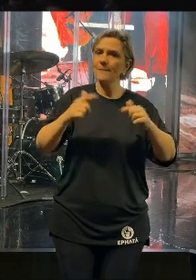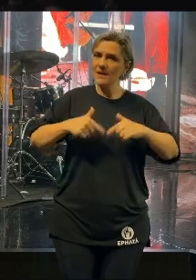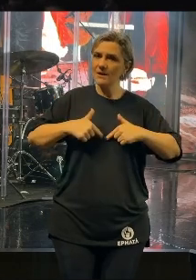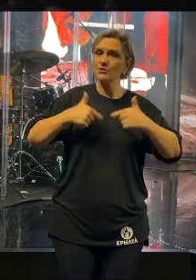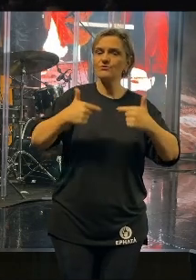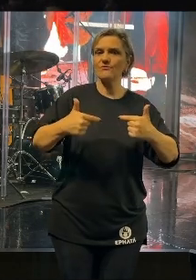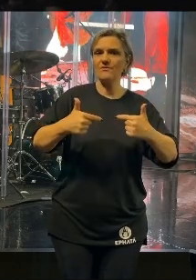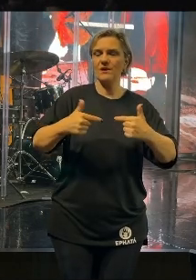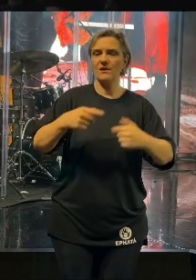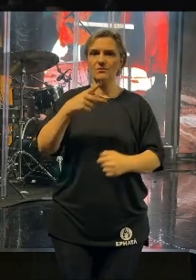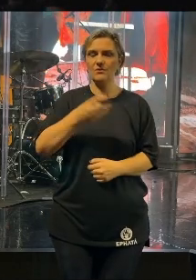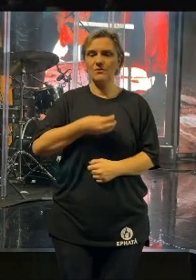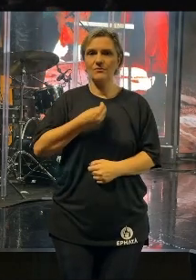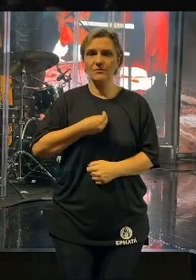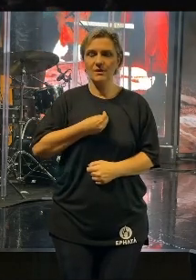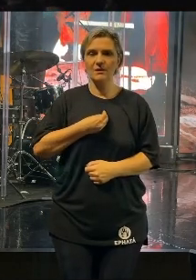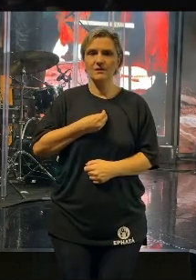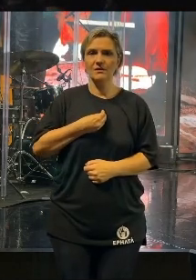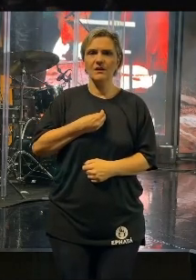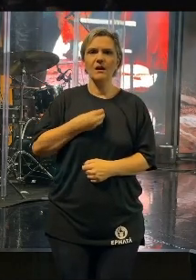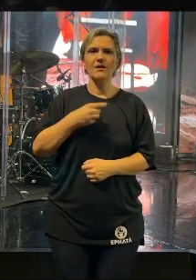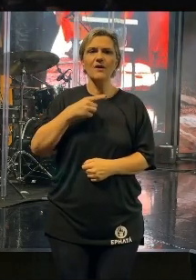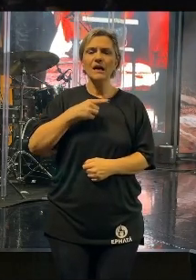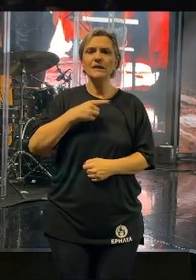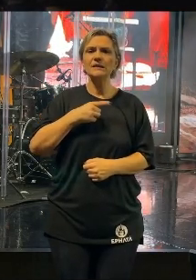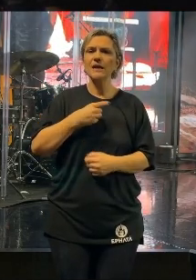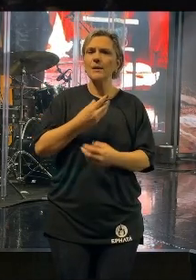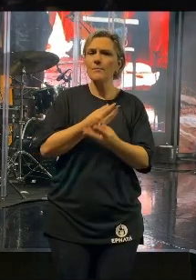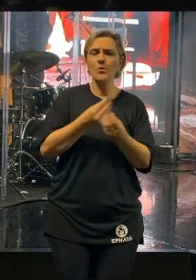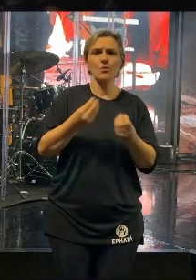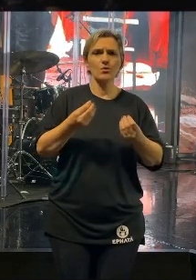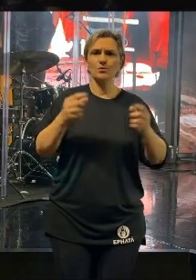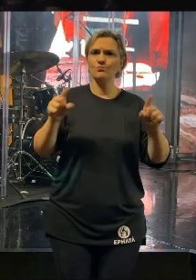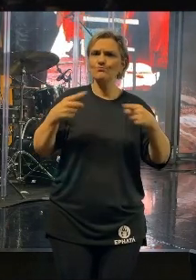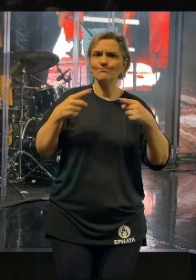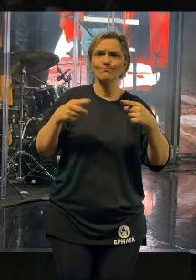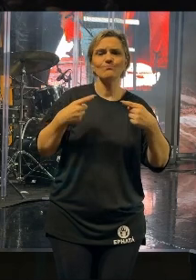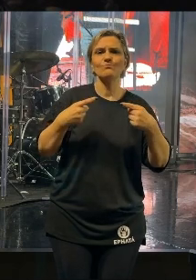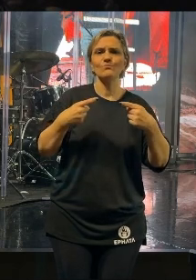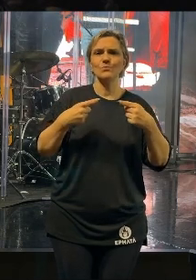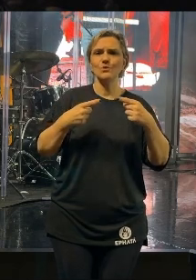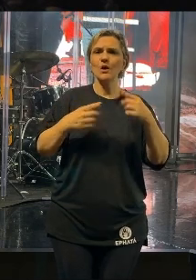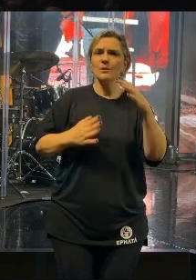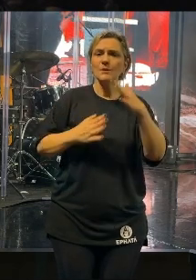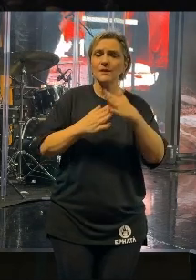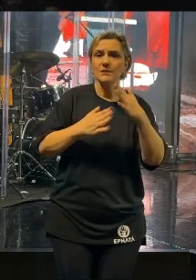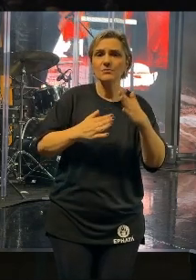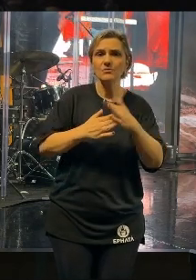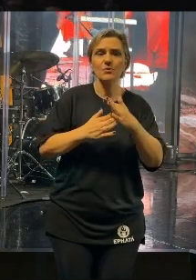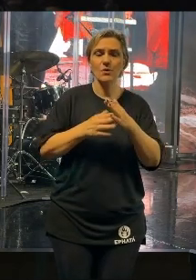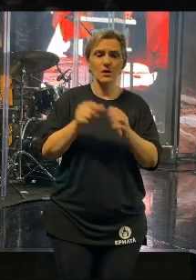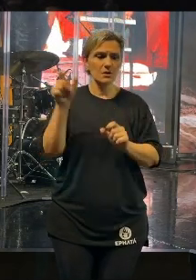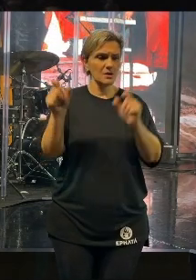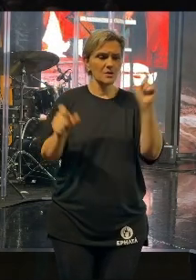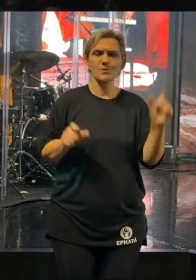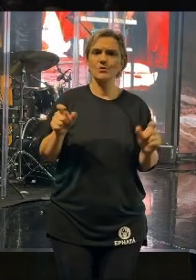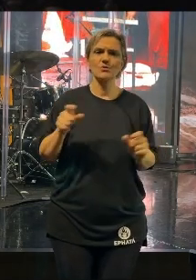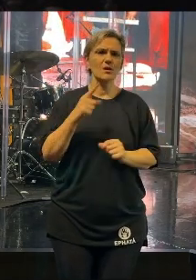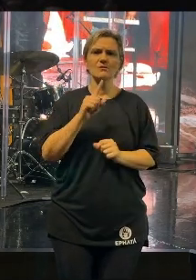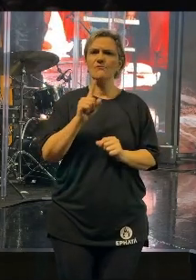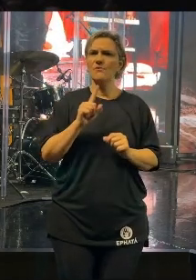ativar. Vão haver inúmeras oposições, vão haver inúmeros obstáculos. As pessoas, elas não vão te